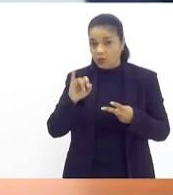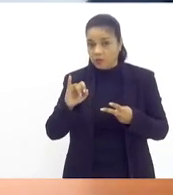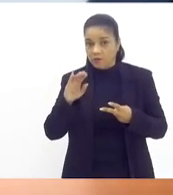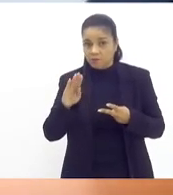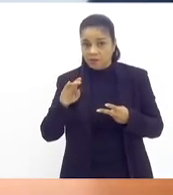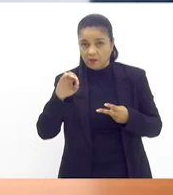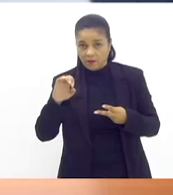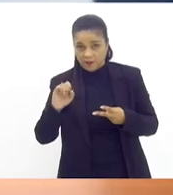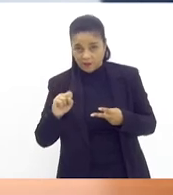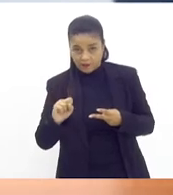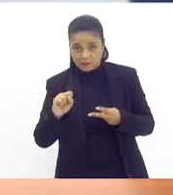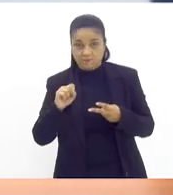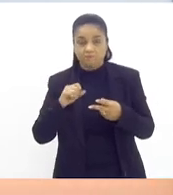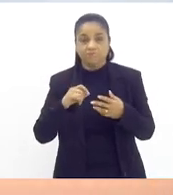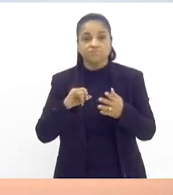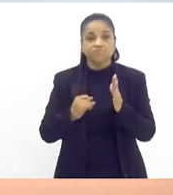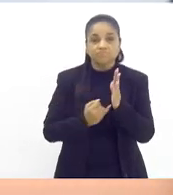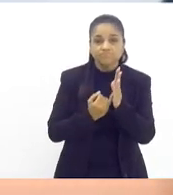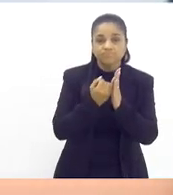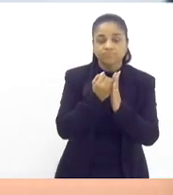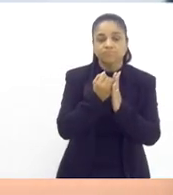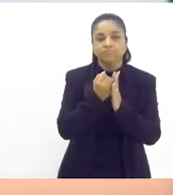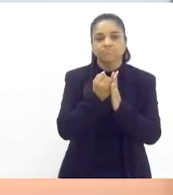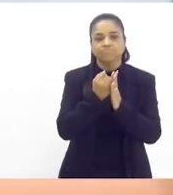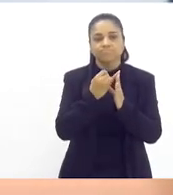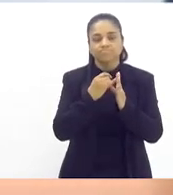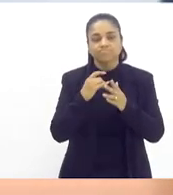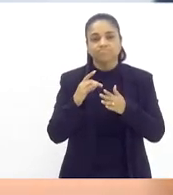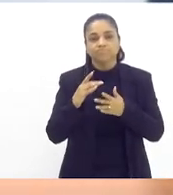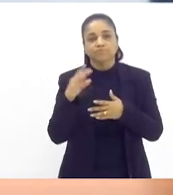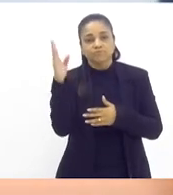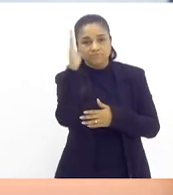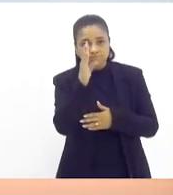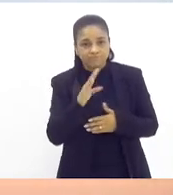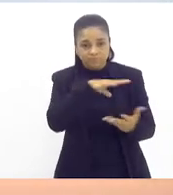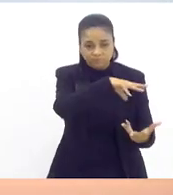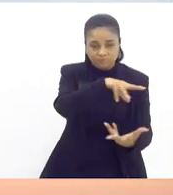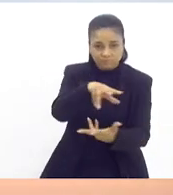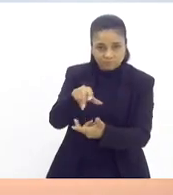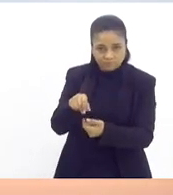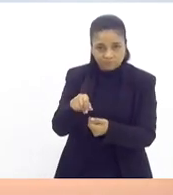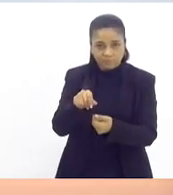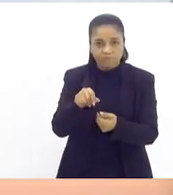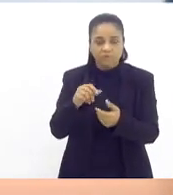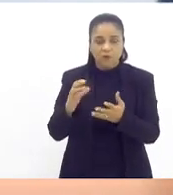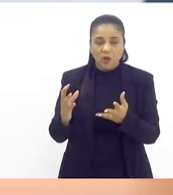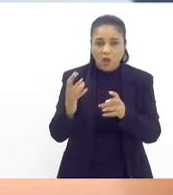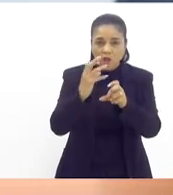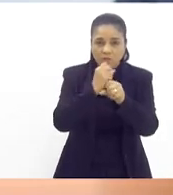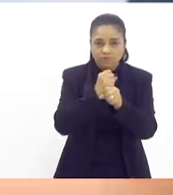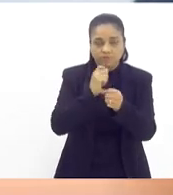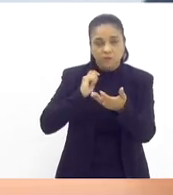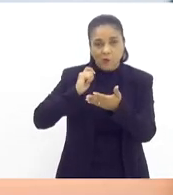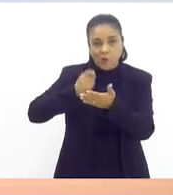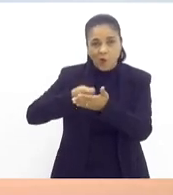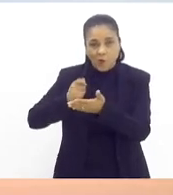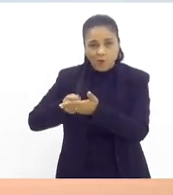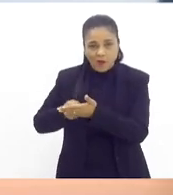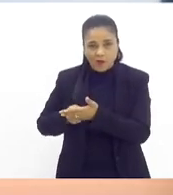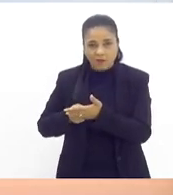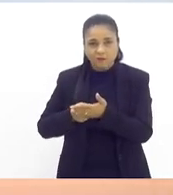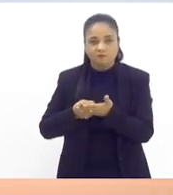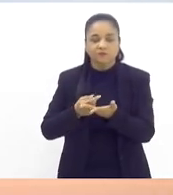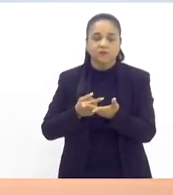valor adicionado, segundo o melhor padrão mundial. O imposto ao valor adicionado é um imposto não cumulativo, cobrado ao longo da cadeia de produção